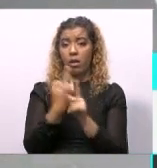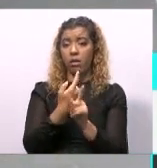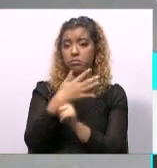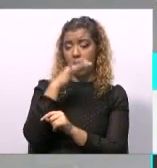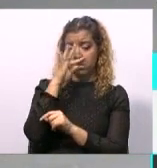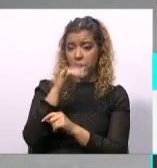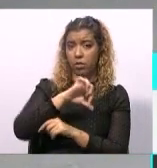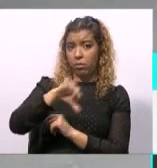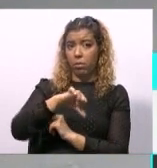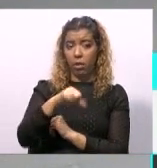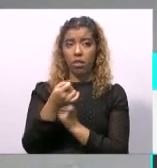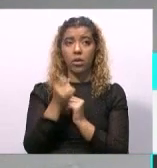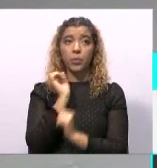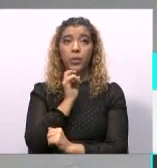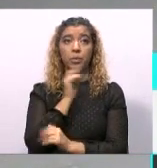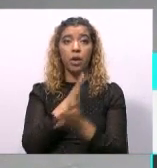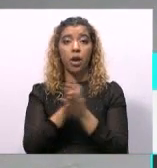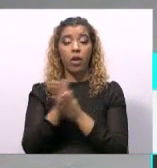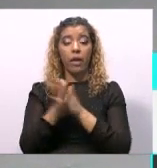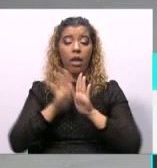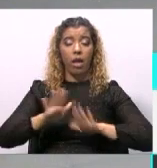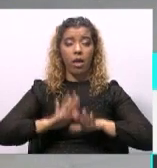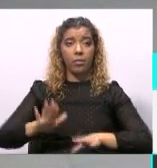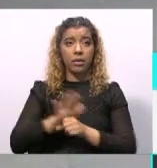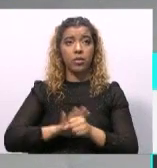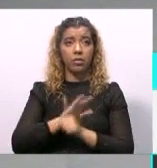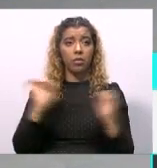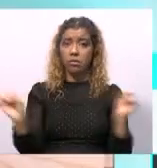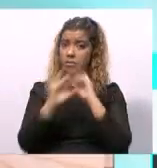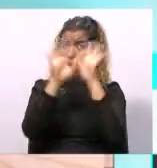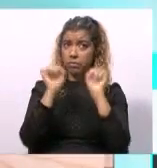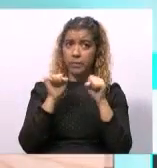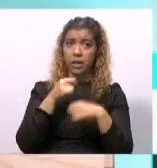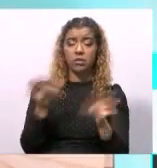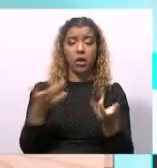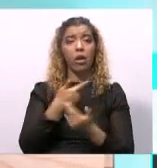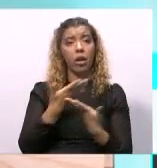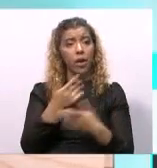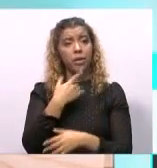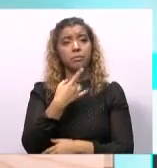aroma que me possa aliviar. Claro que sim. Ora, vamos